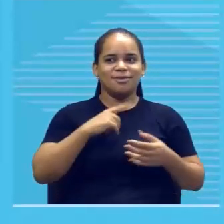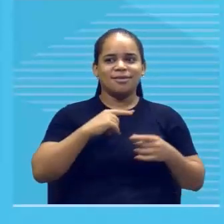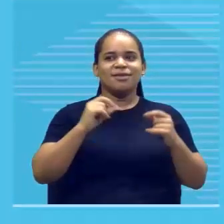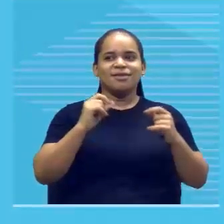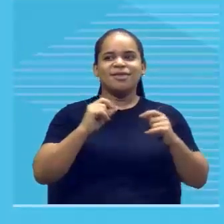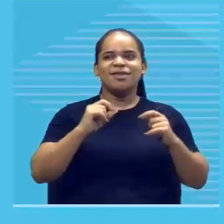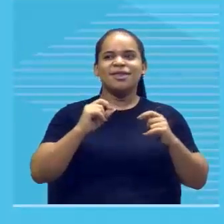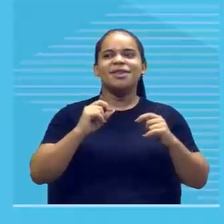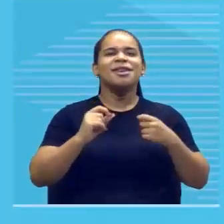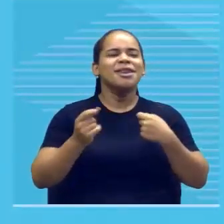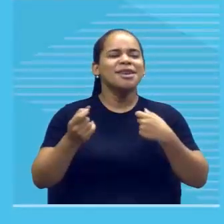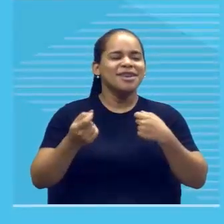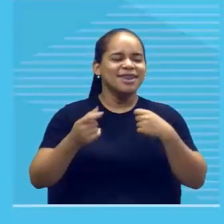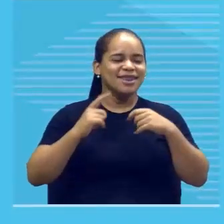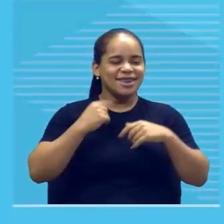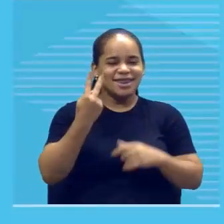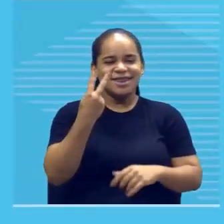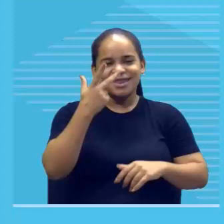né